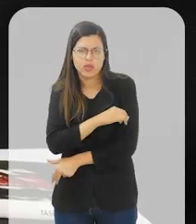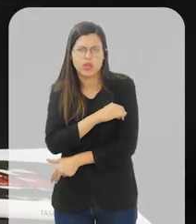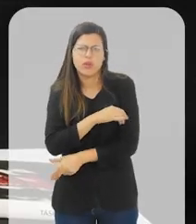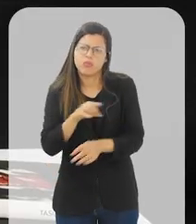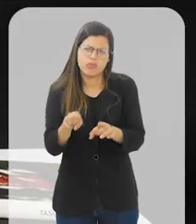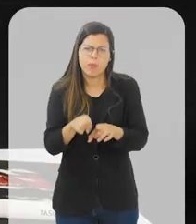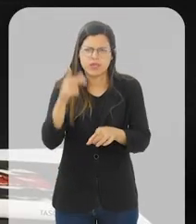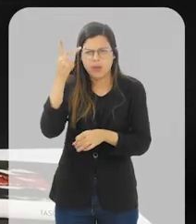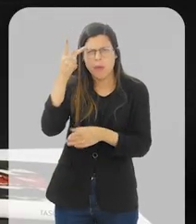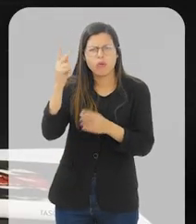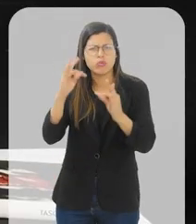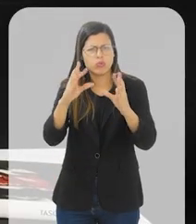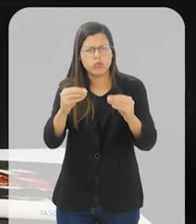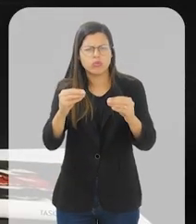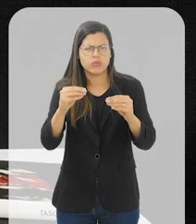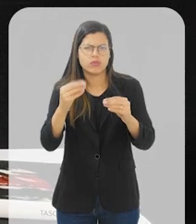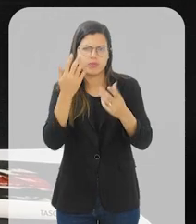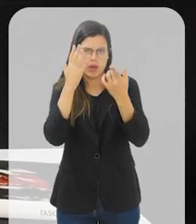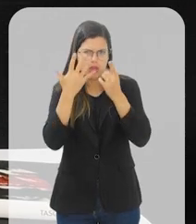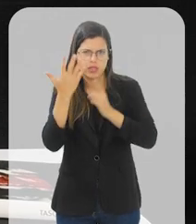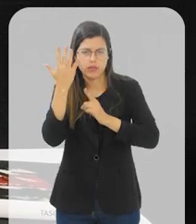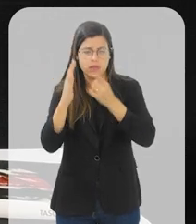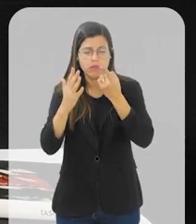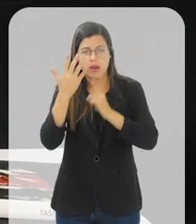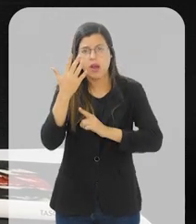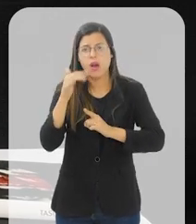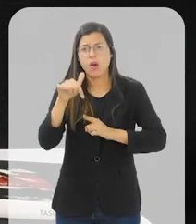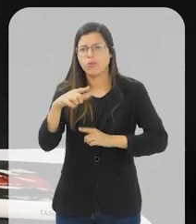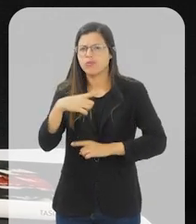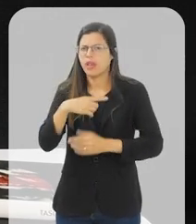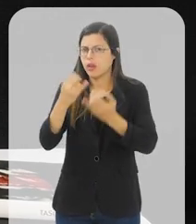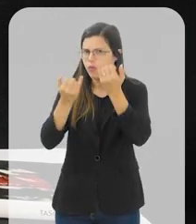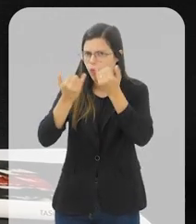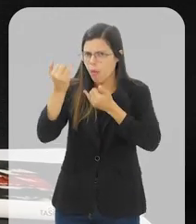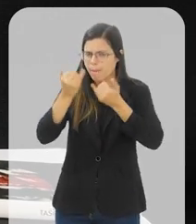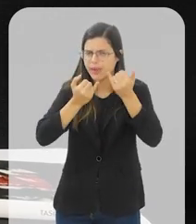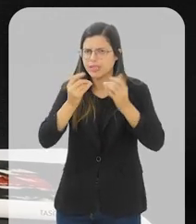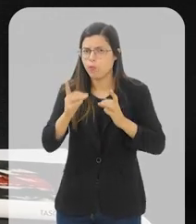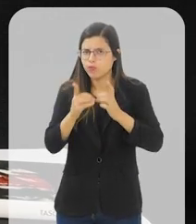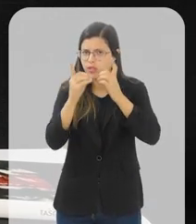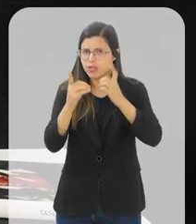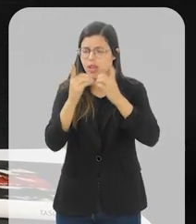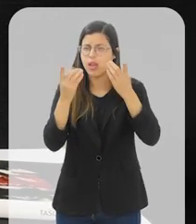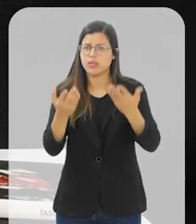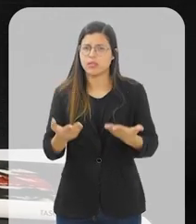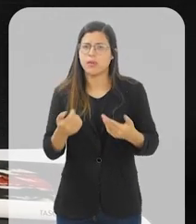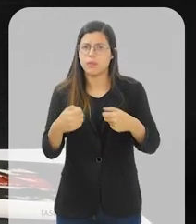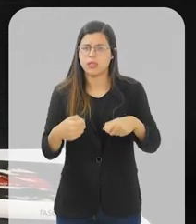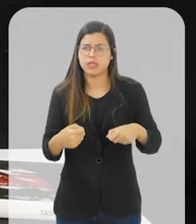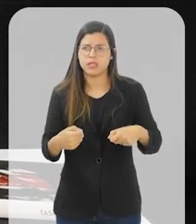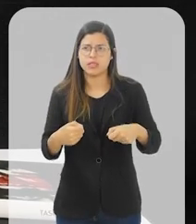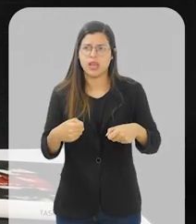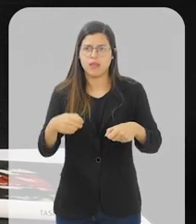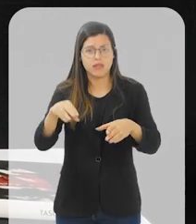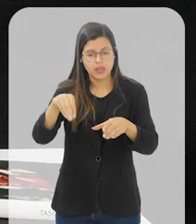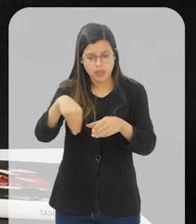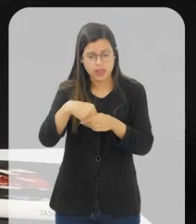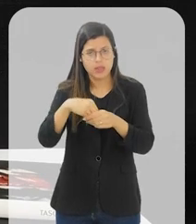e o carnaval como todo, eles são tão ricos em termos de didática, né? De informação, né? Isso tinha que ser